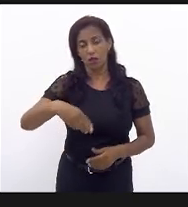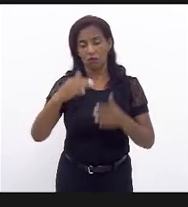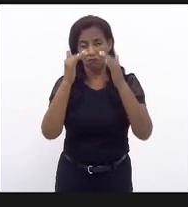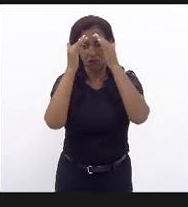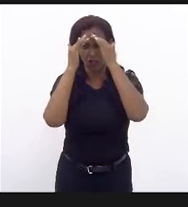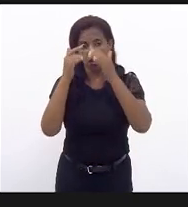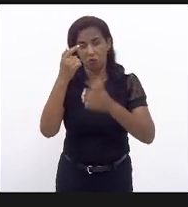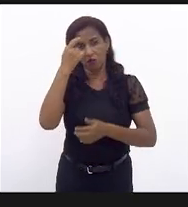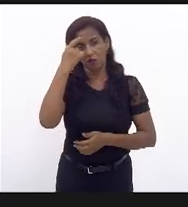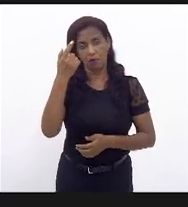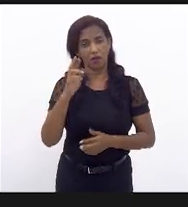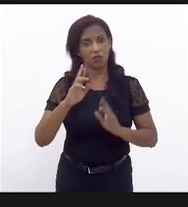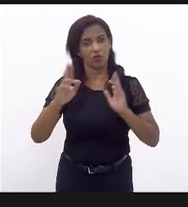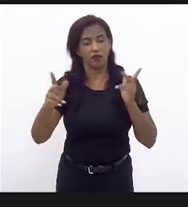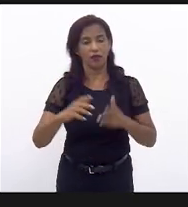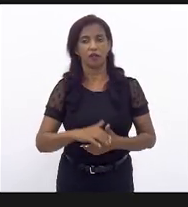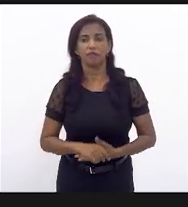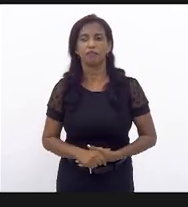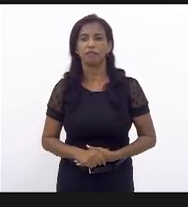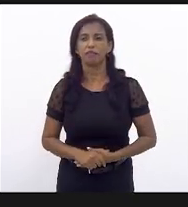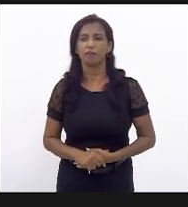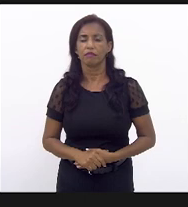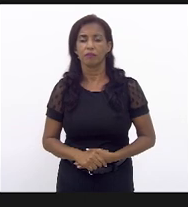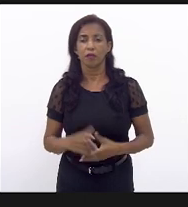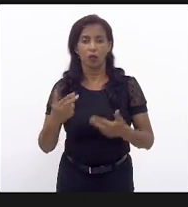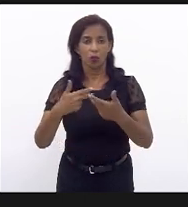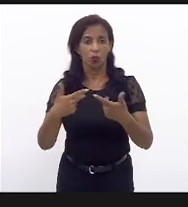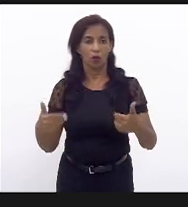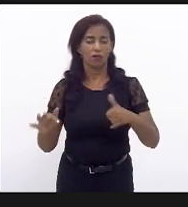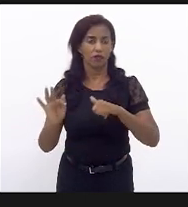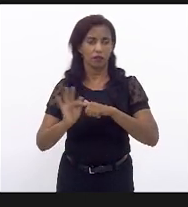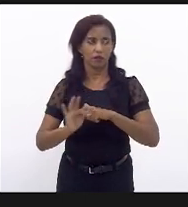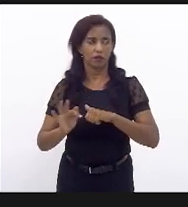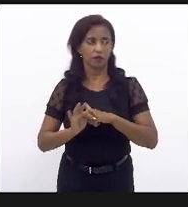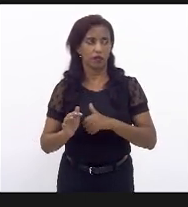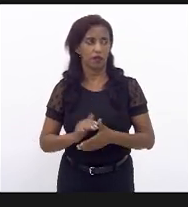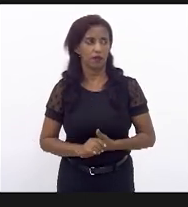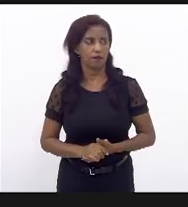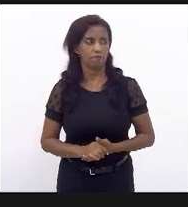respeito quem pensa diferente e há sim qualificação técnica.